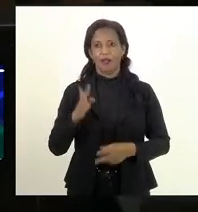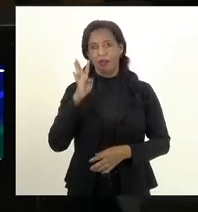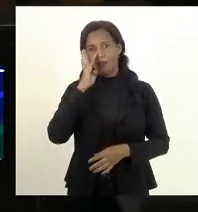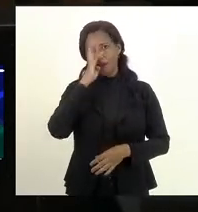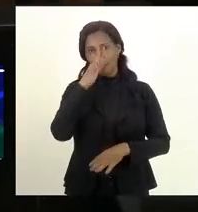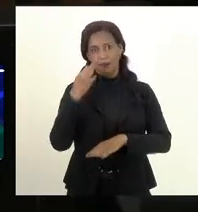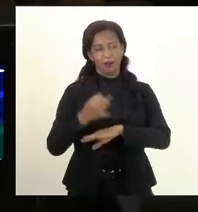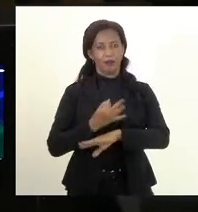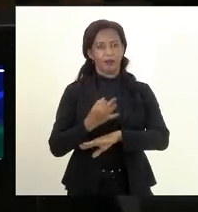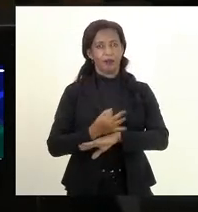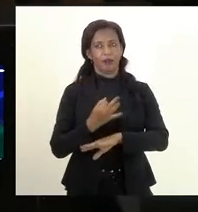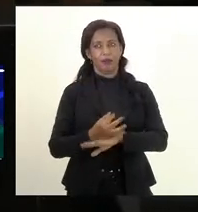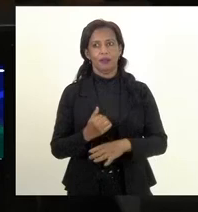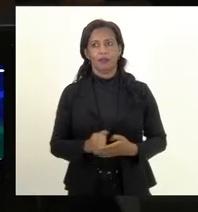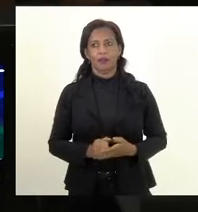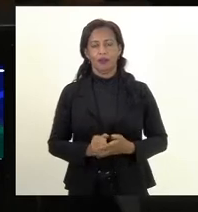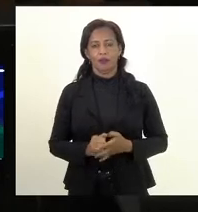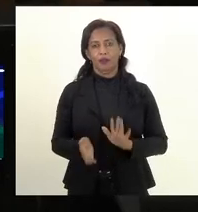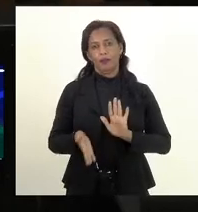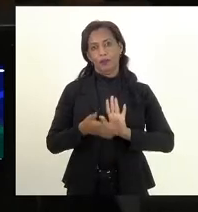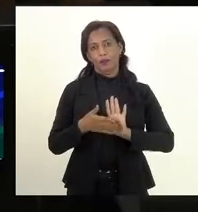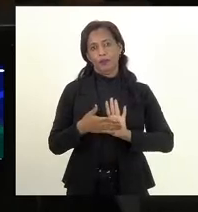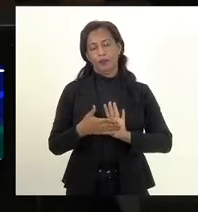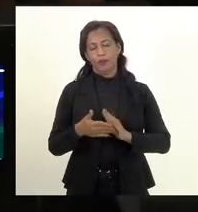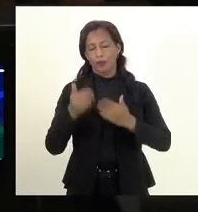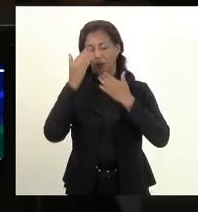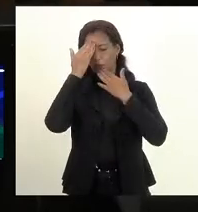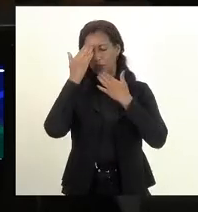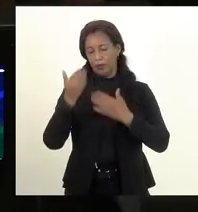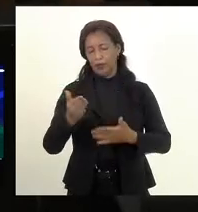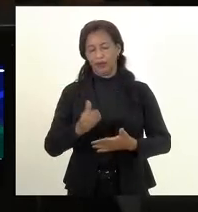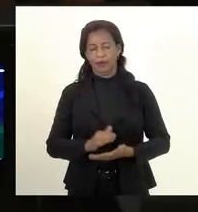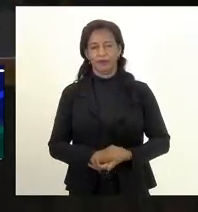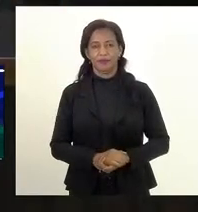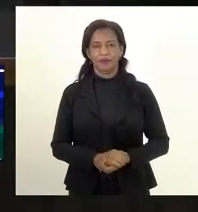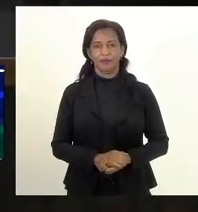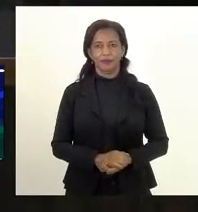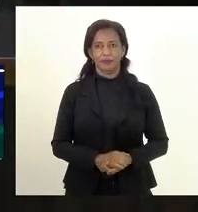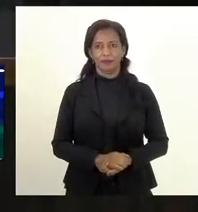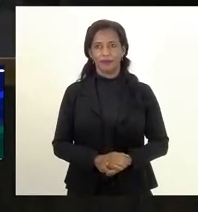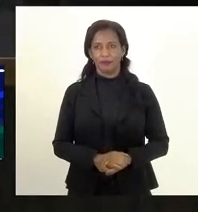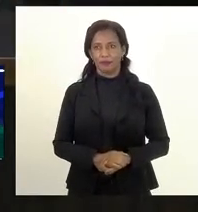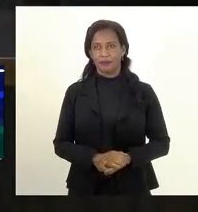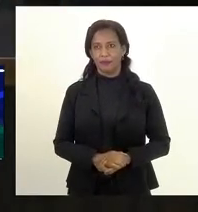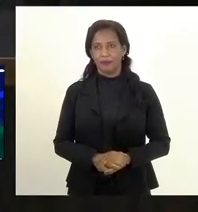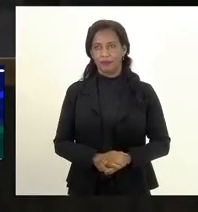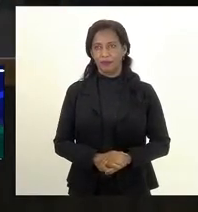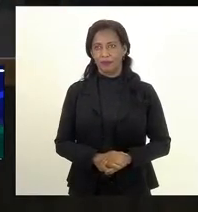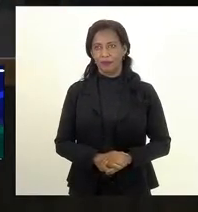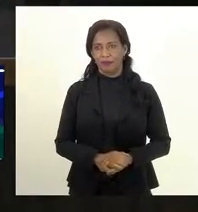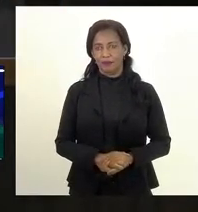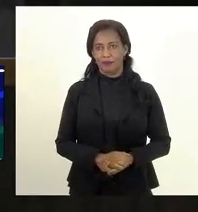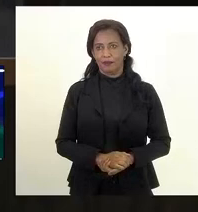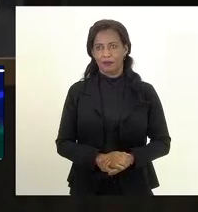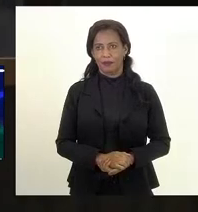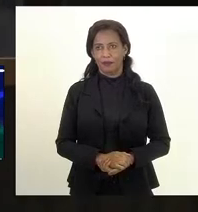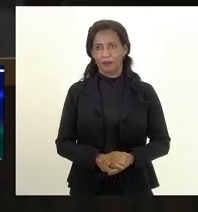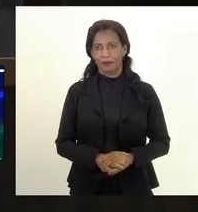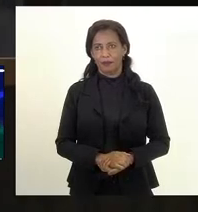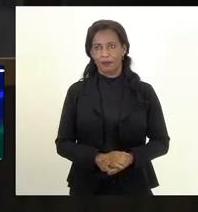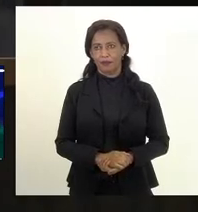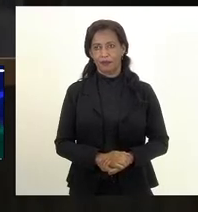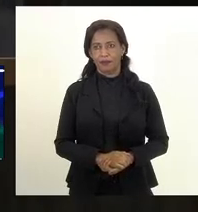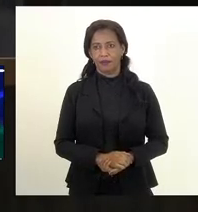resistência e propósito obrigado senhora Presidente a E aí